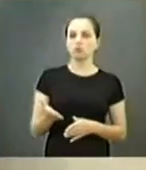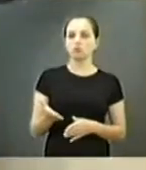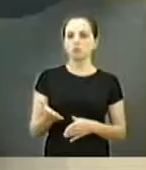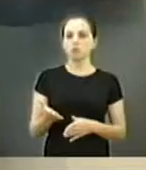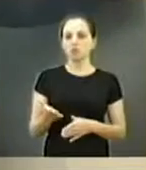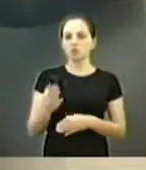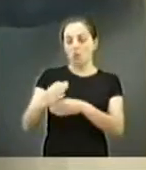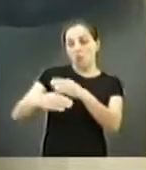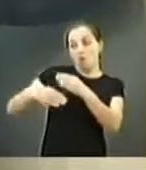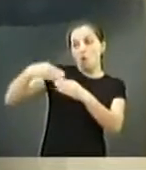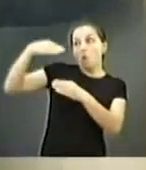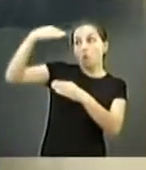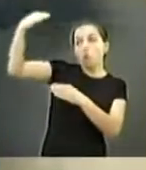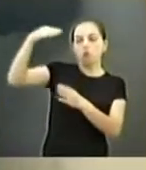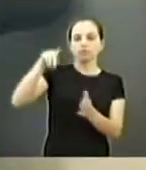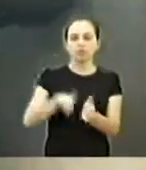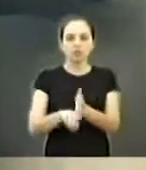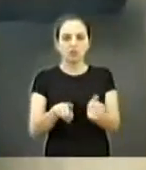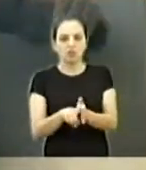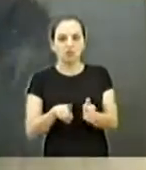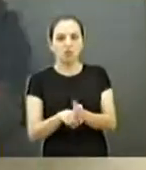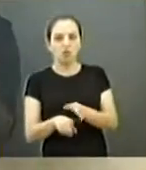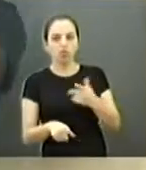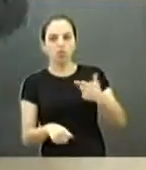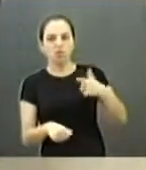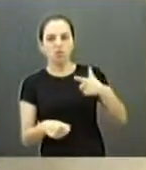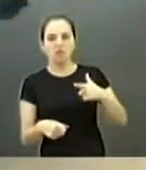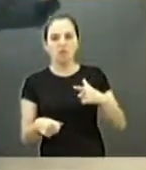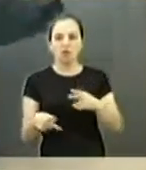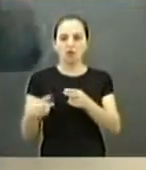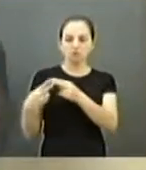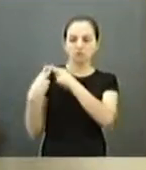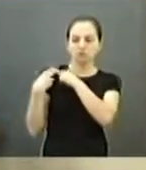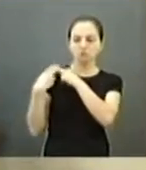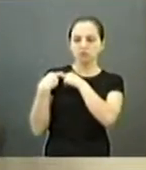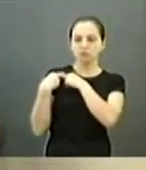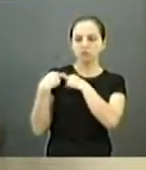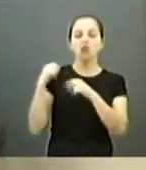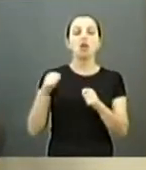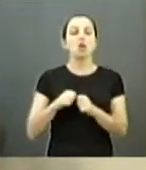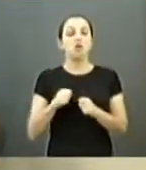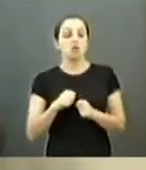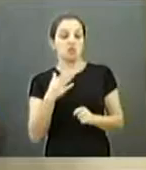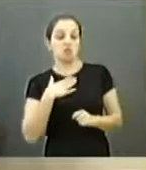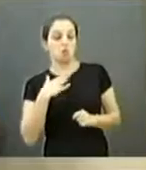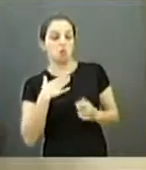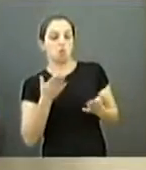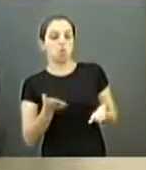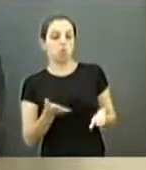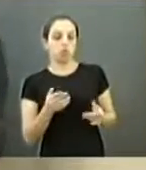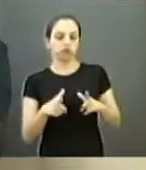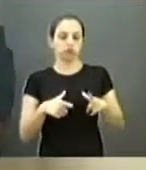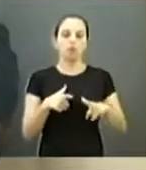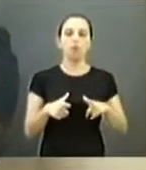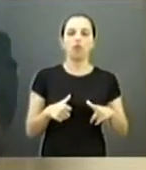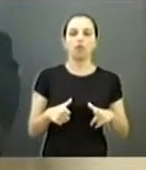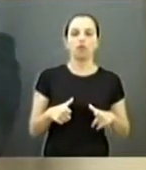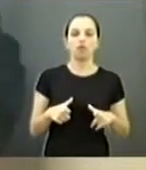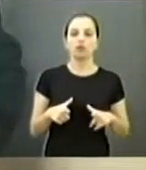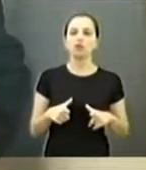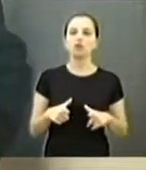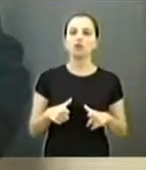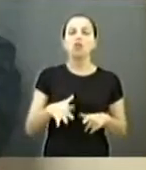Acima da fiscalização, não tem princípios. Estou fazendo o meu papel. E aquele coitado lá que